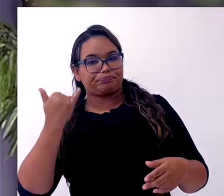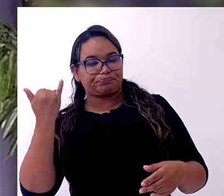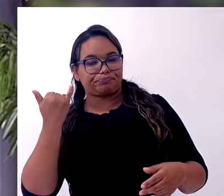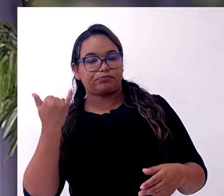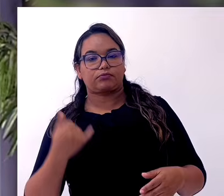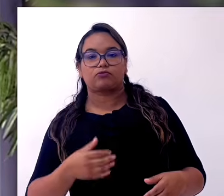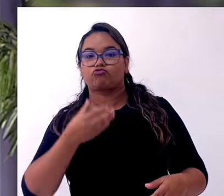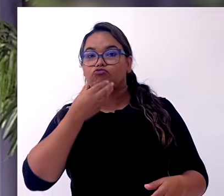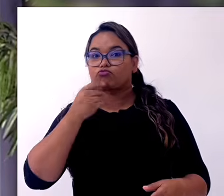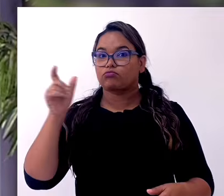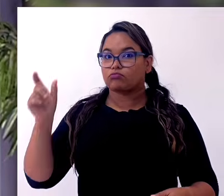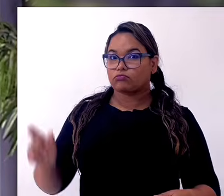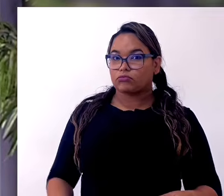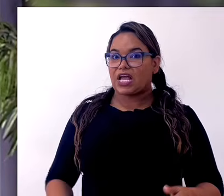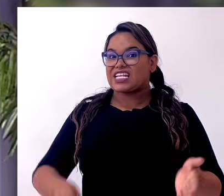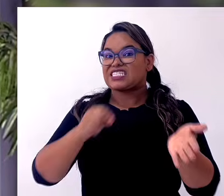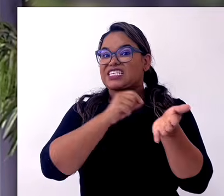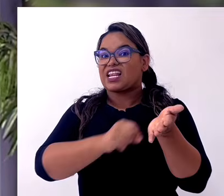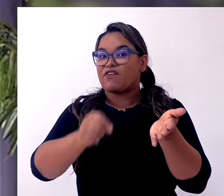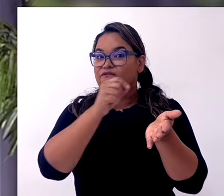aeroporto.